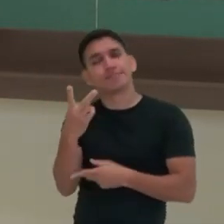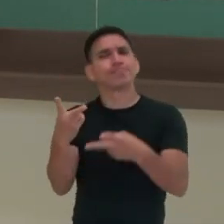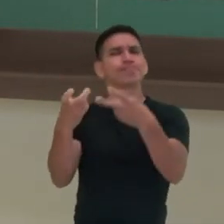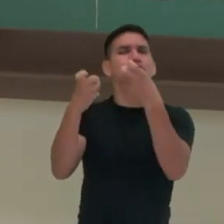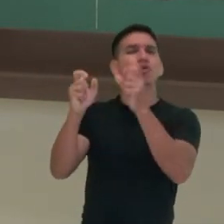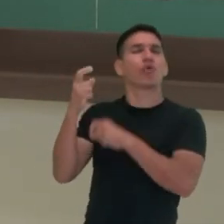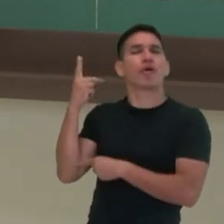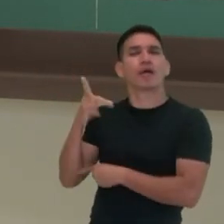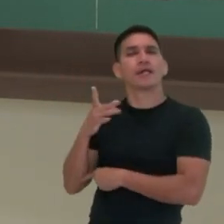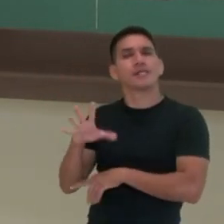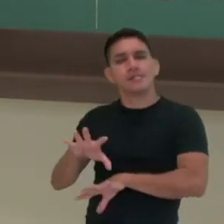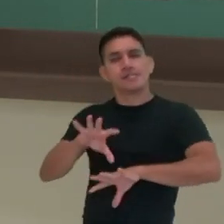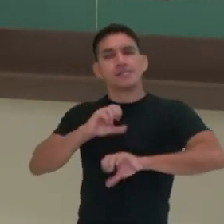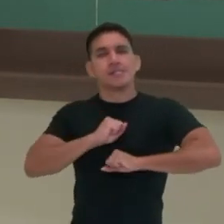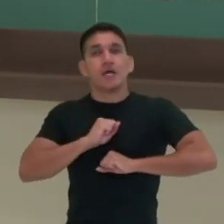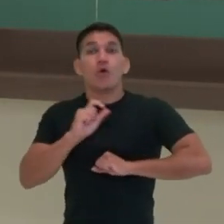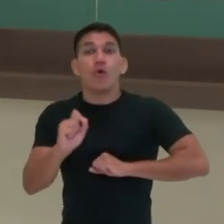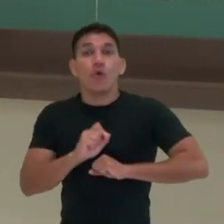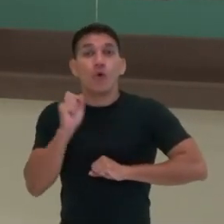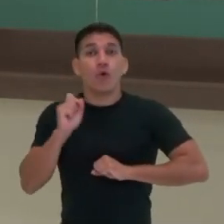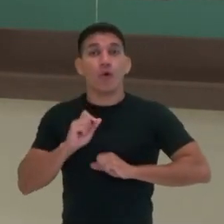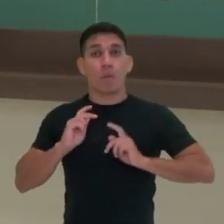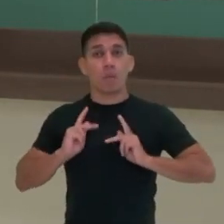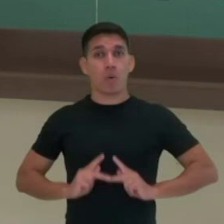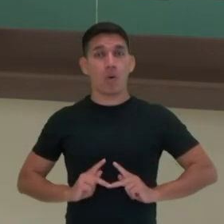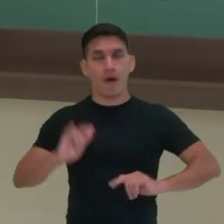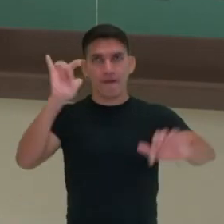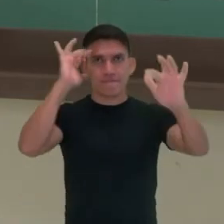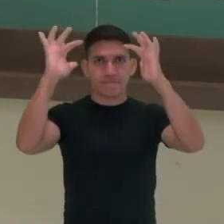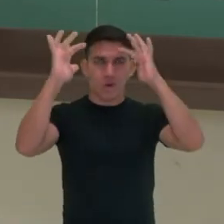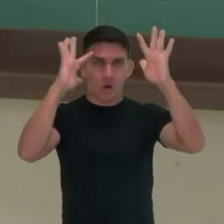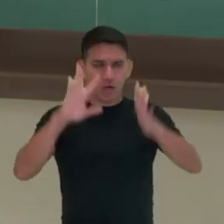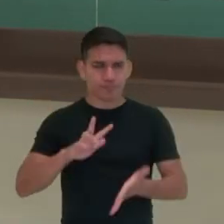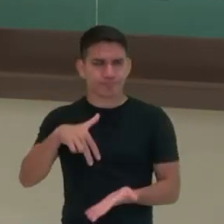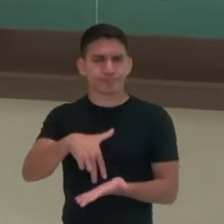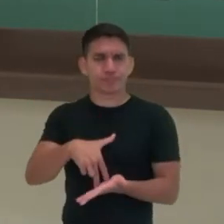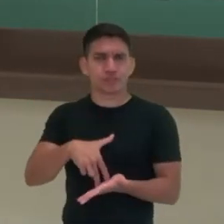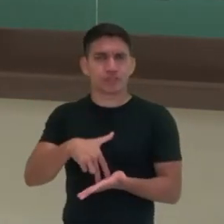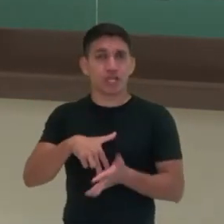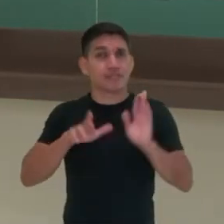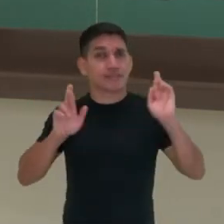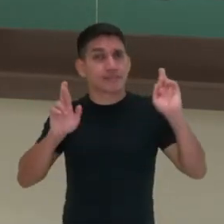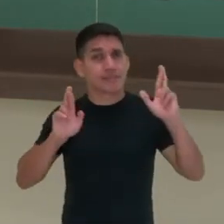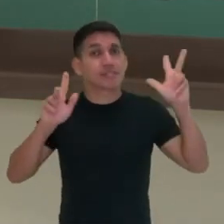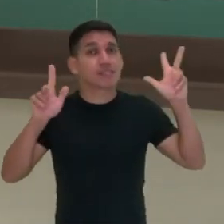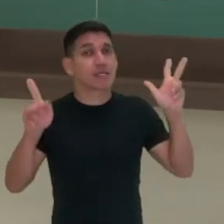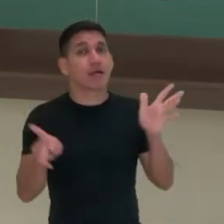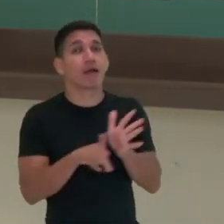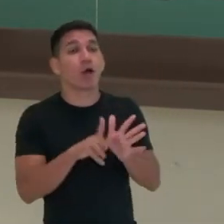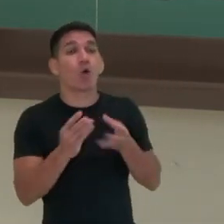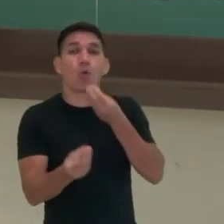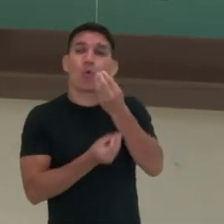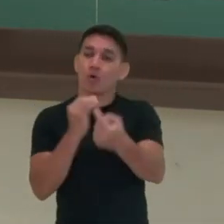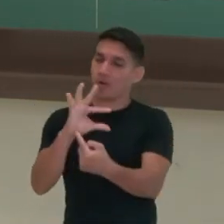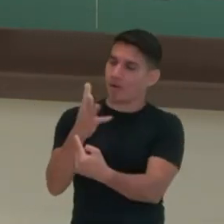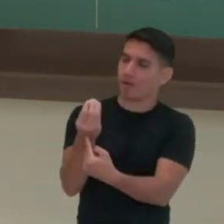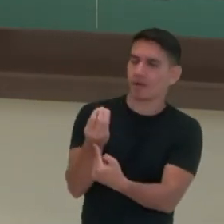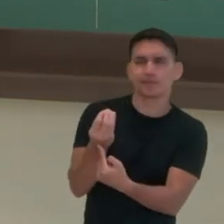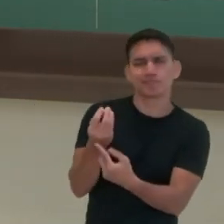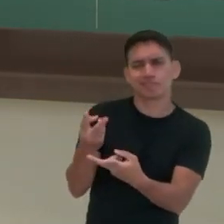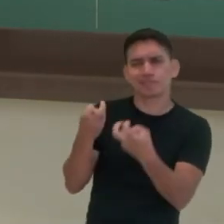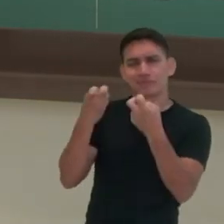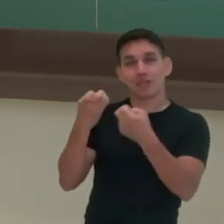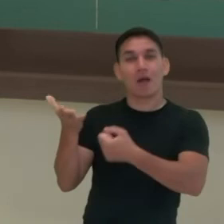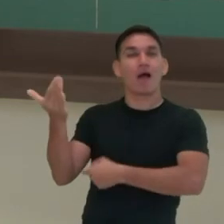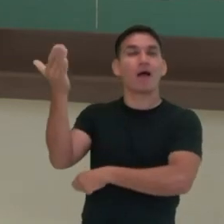perceber que ele assume uma posição filosófica bastante diferente da forma como a arte foi encarada